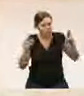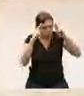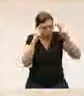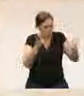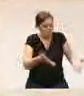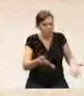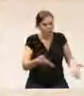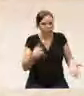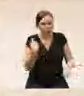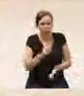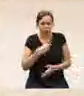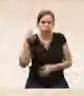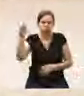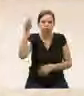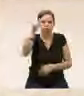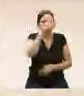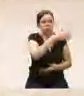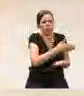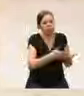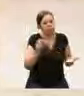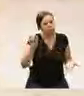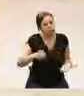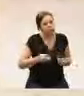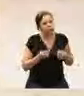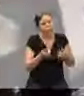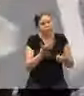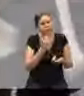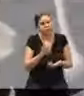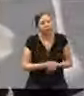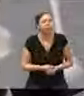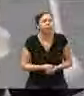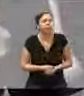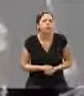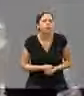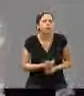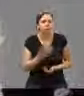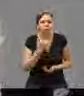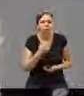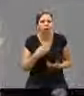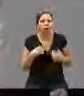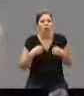nós vamos, nós iniciamos sim fornecendo alimento,